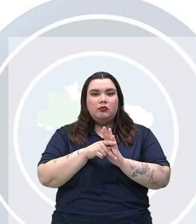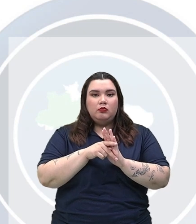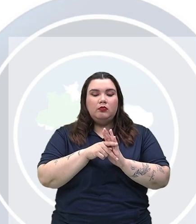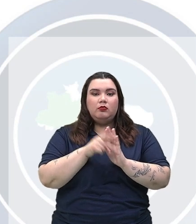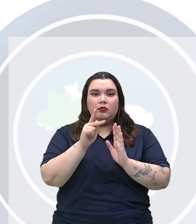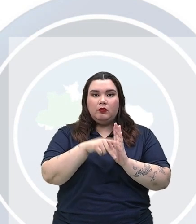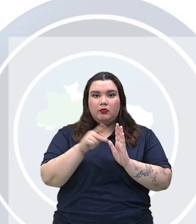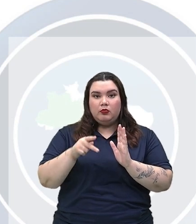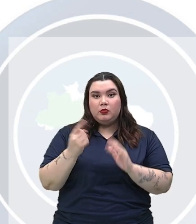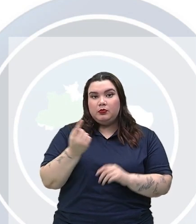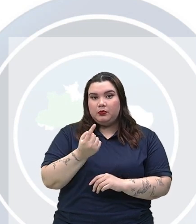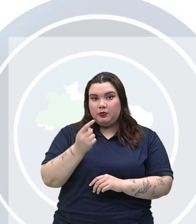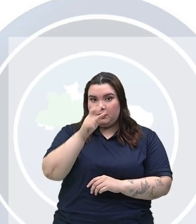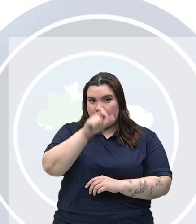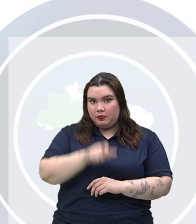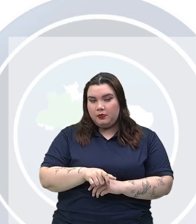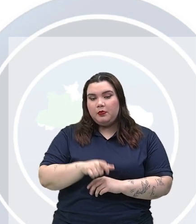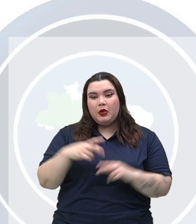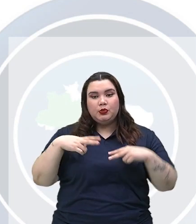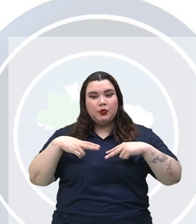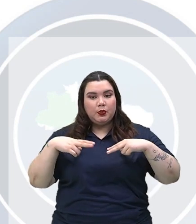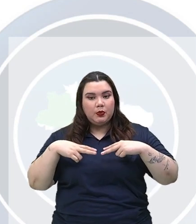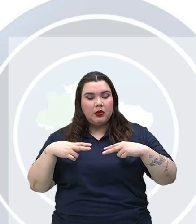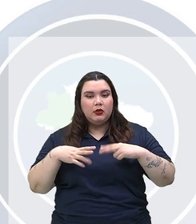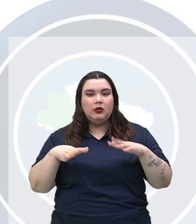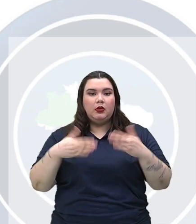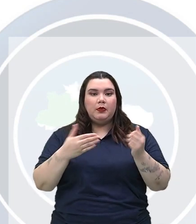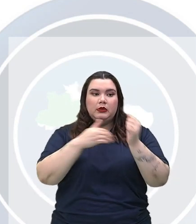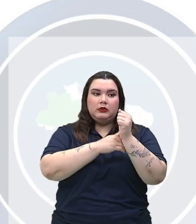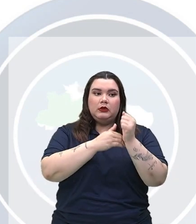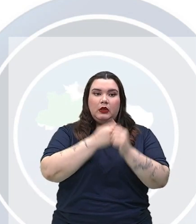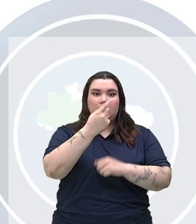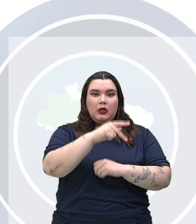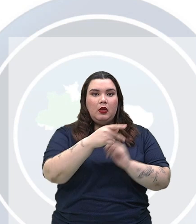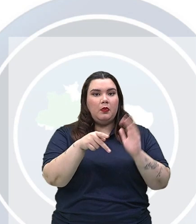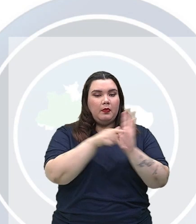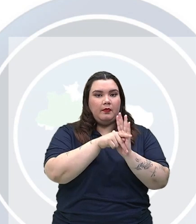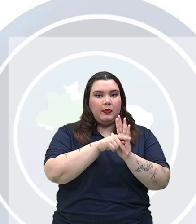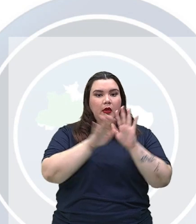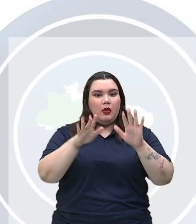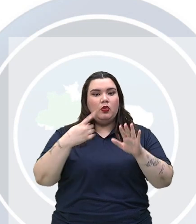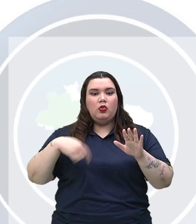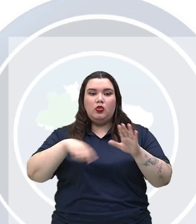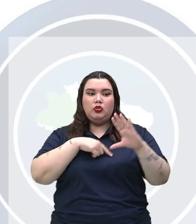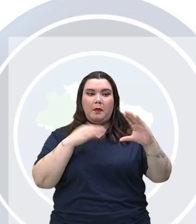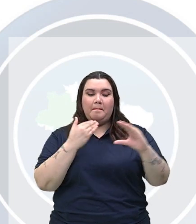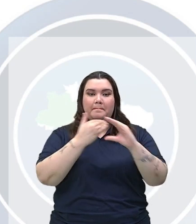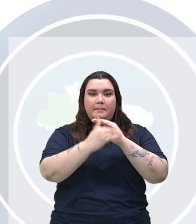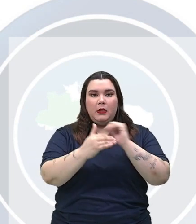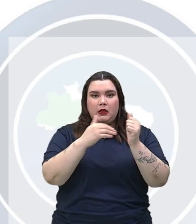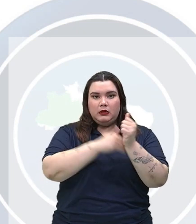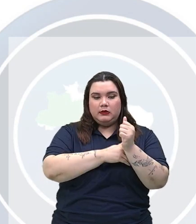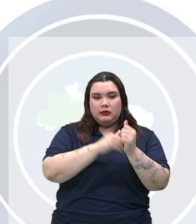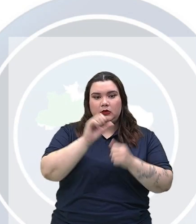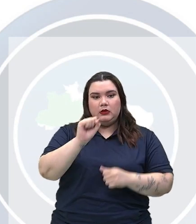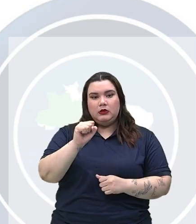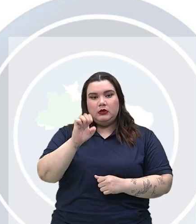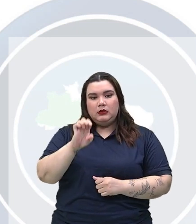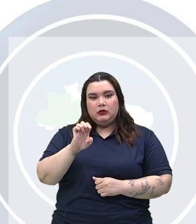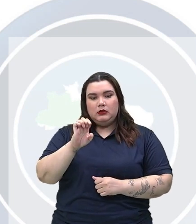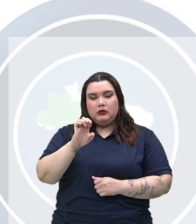professor individual, tá bom? Então, ele tem a senha dele. No início, vai ter uma senha padrão, que é o Seducan,